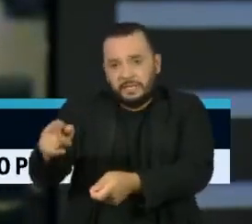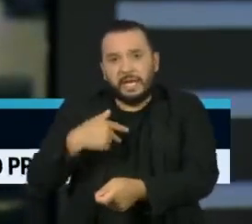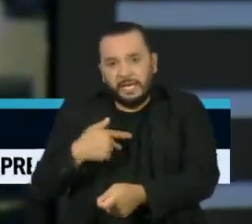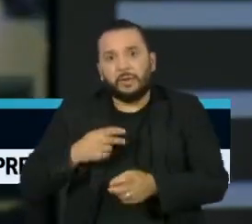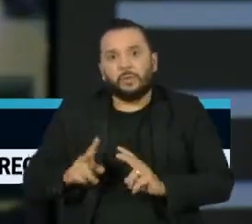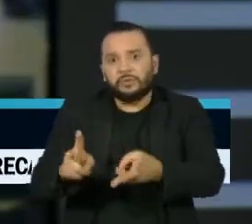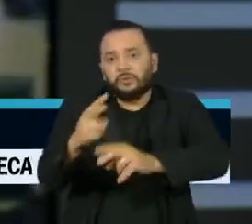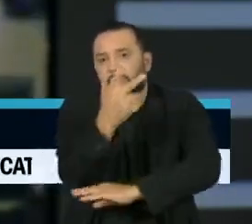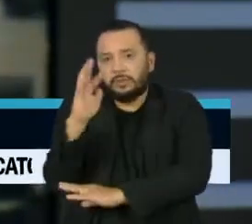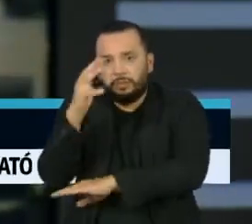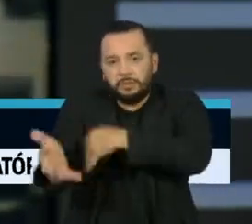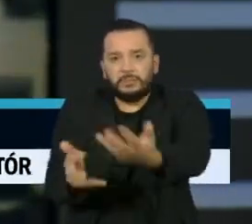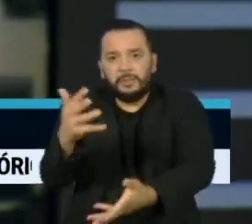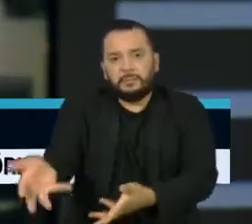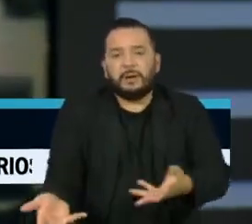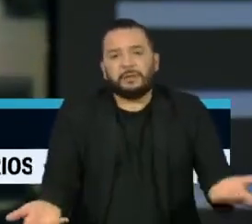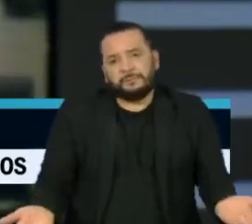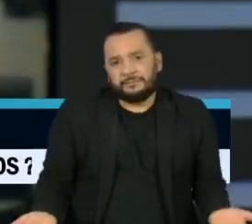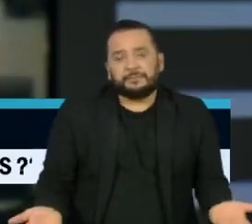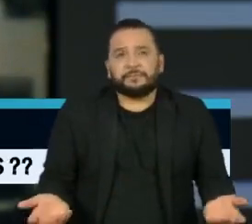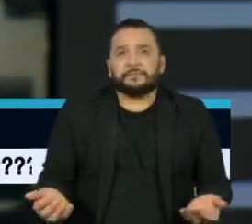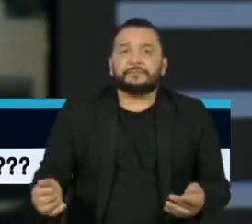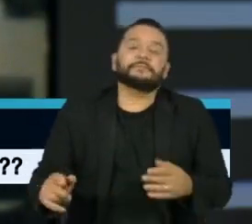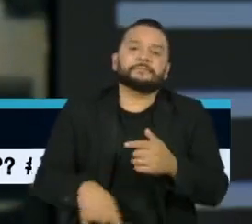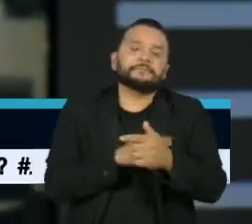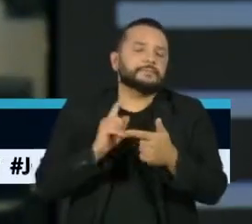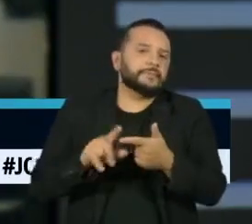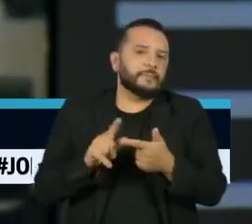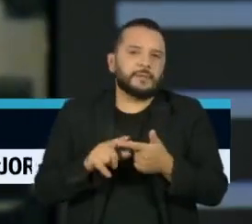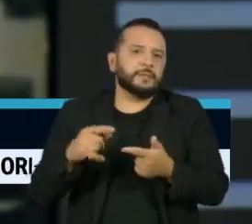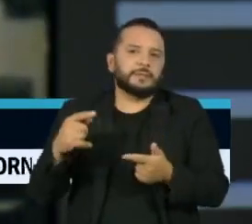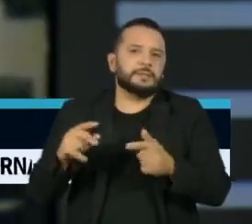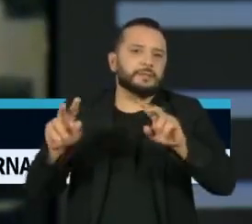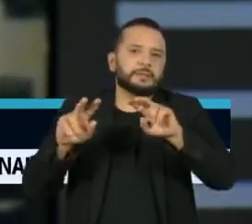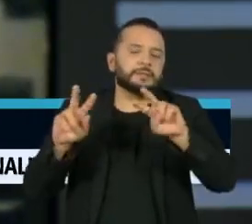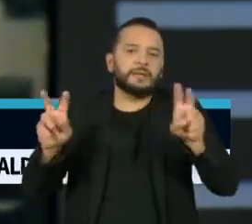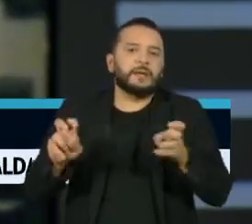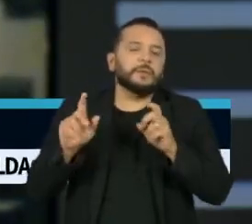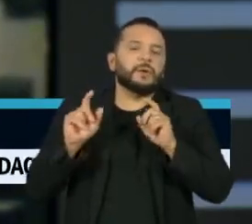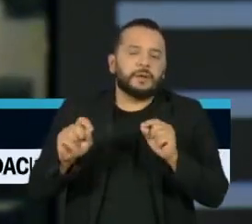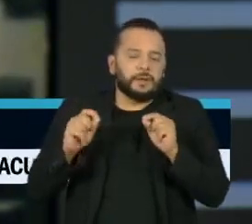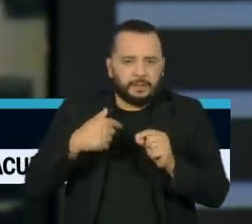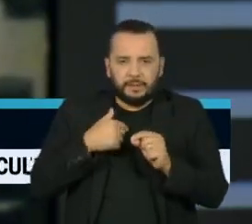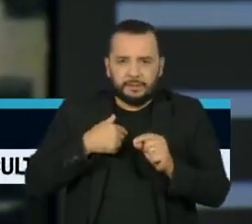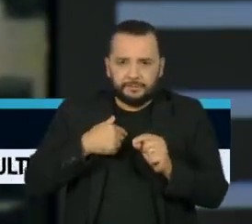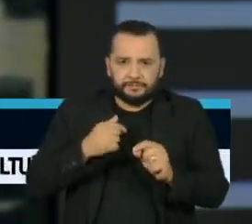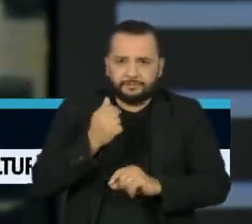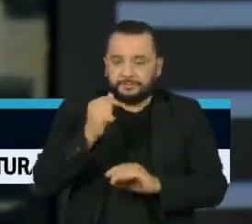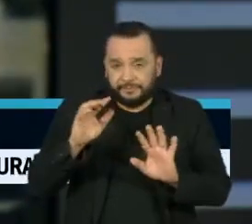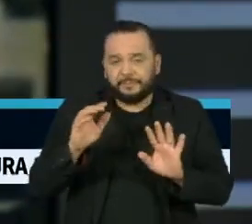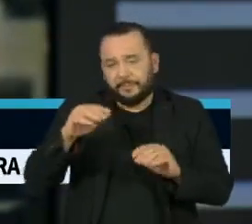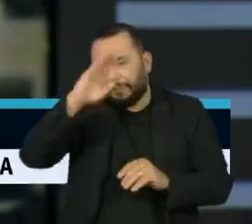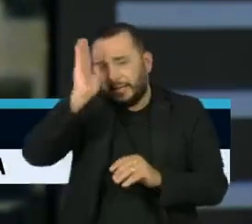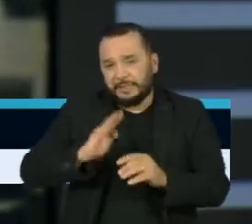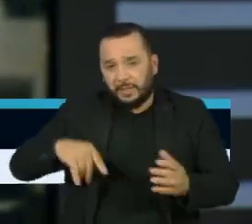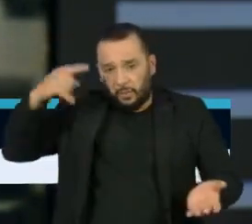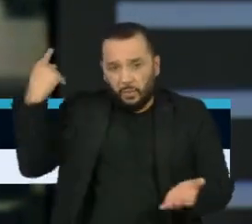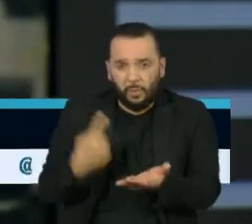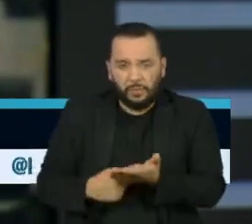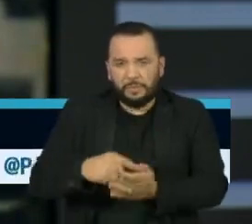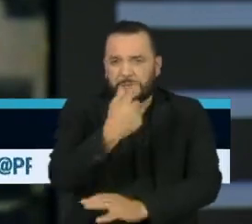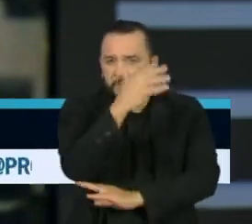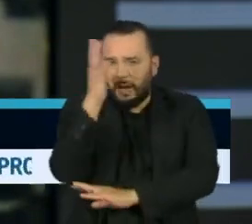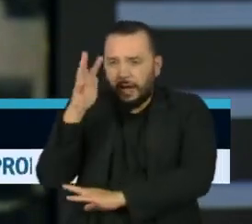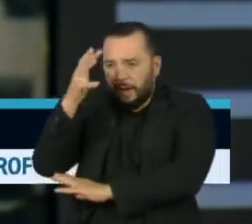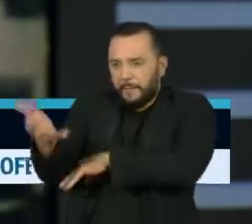segundo tema é importante é o desmatamento ocorre o Brasil assinou redução de trinta por cento no desmatamento